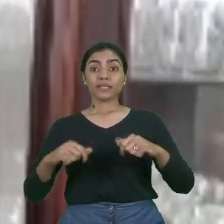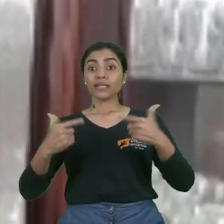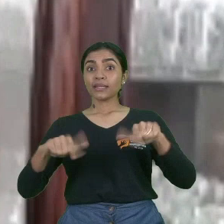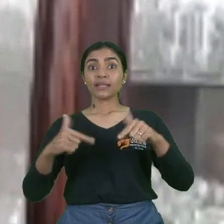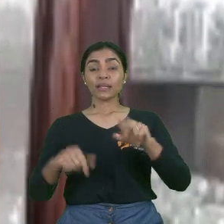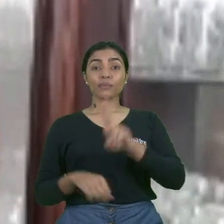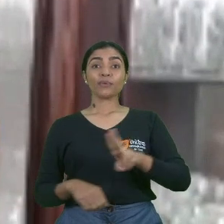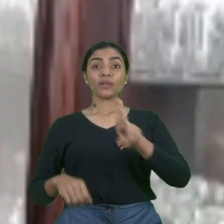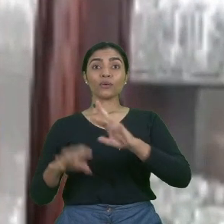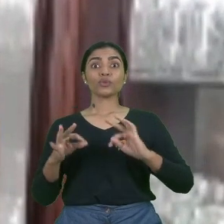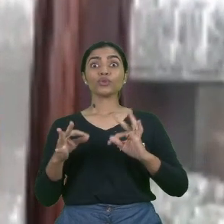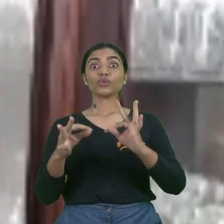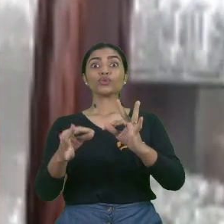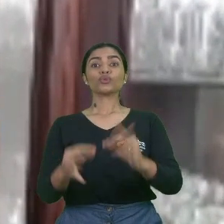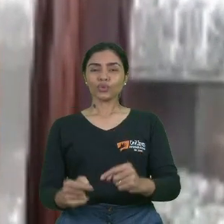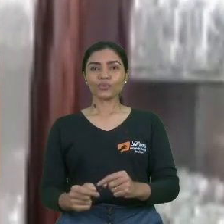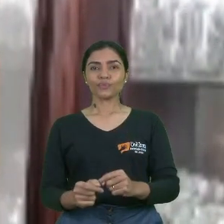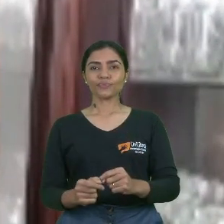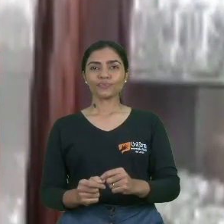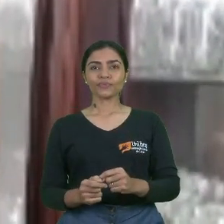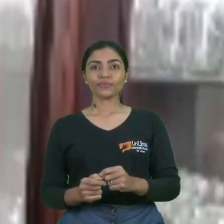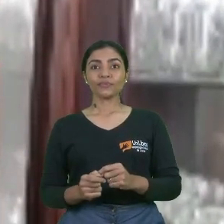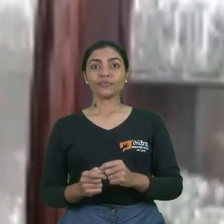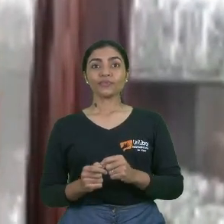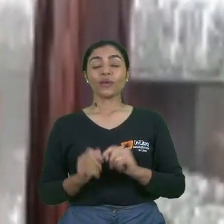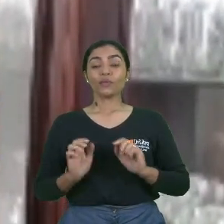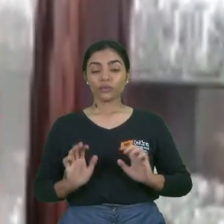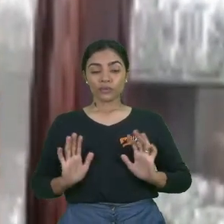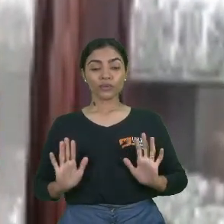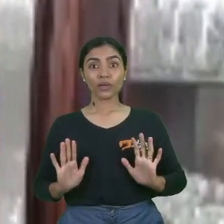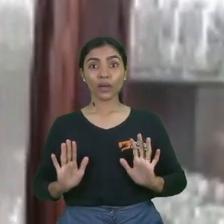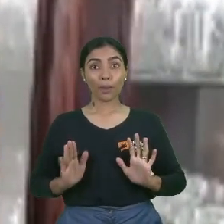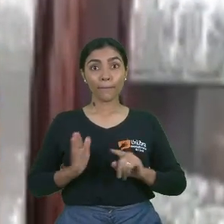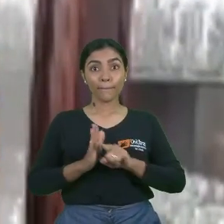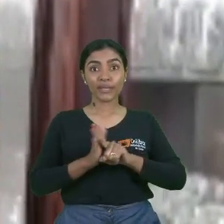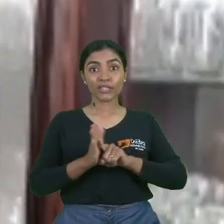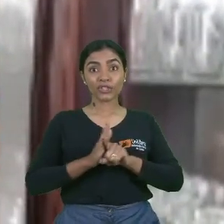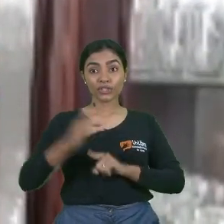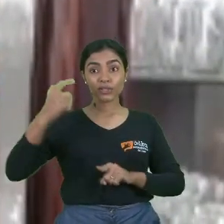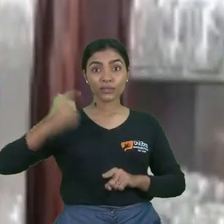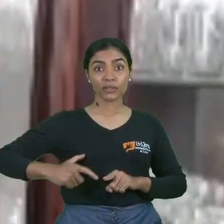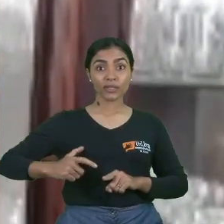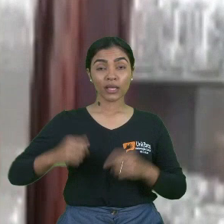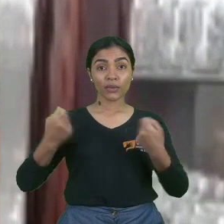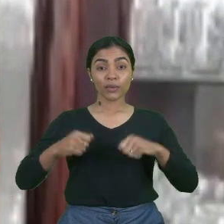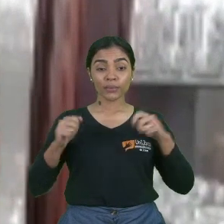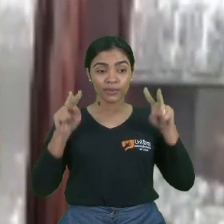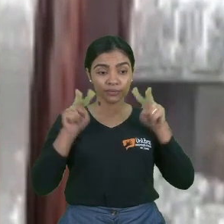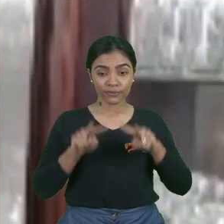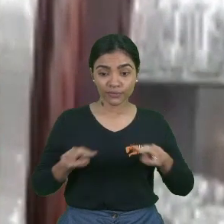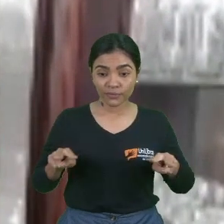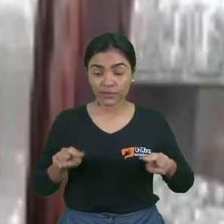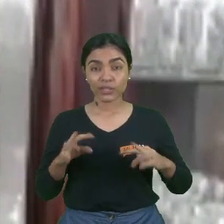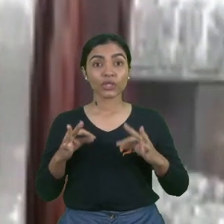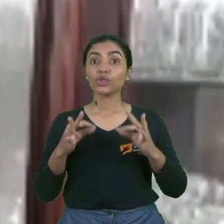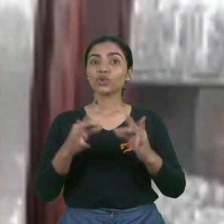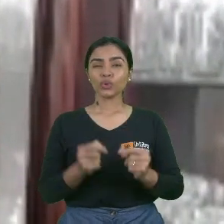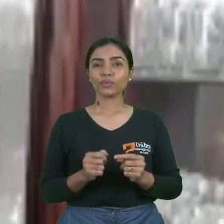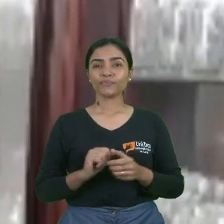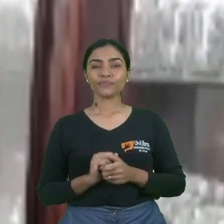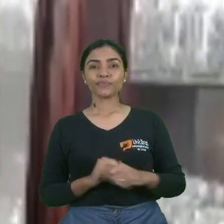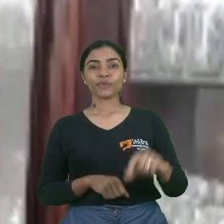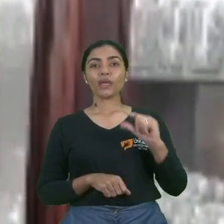mas é que a posição do pesquisador visto vou introduzir